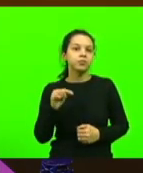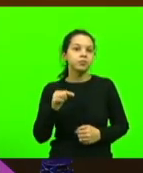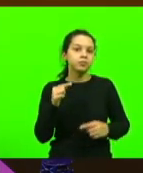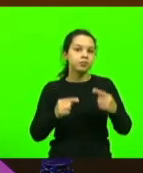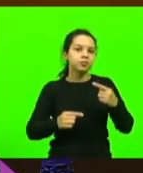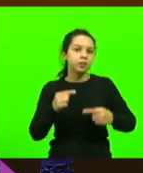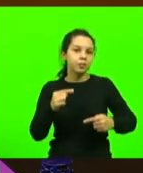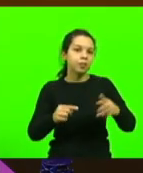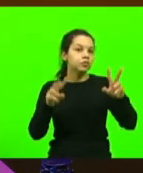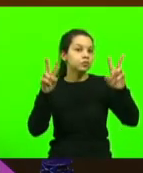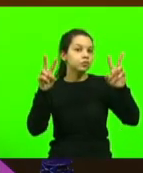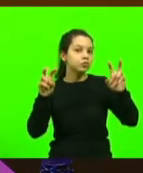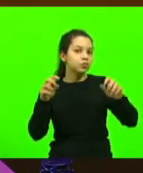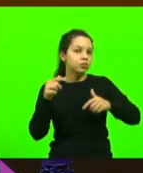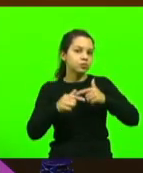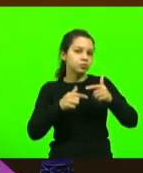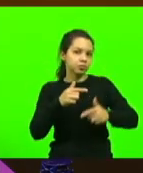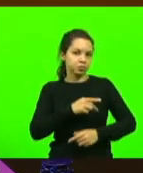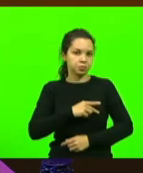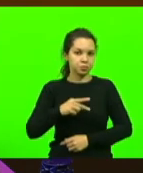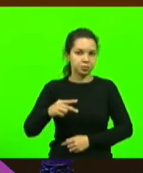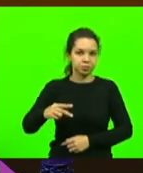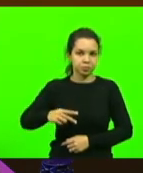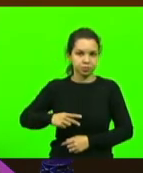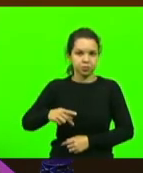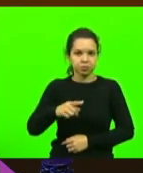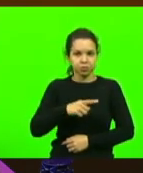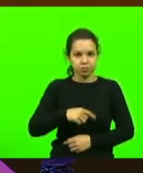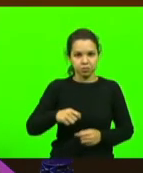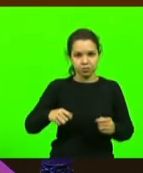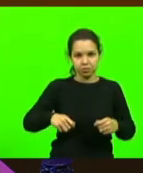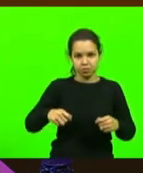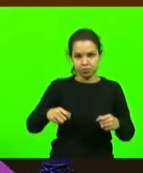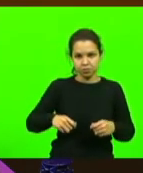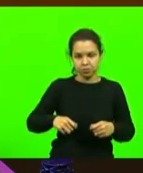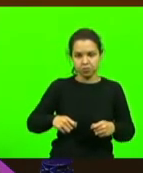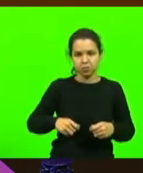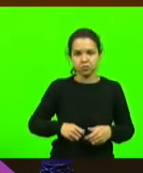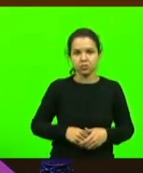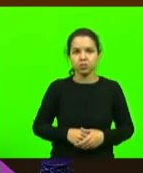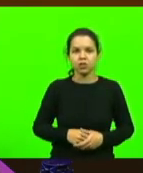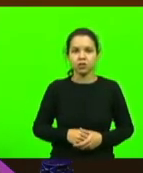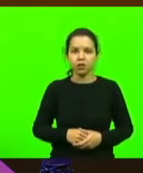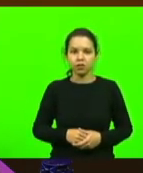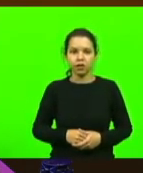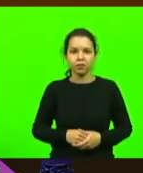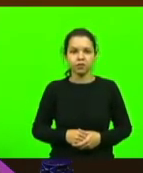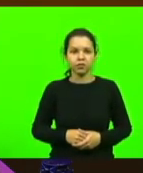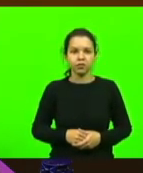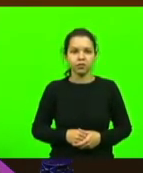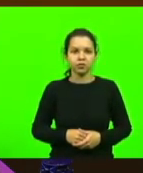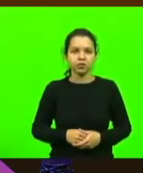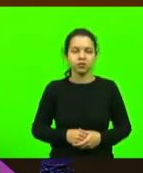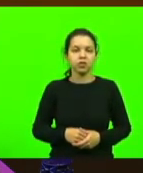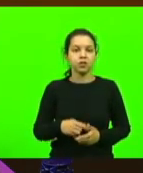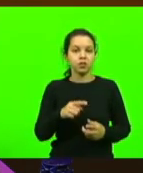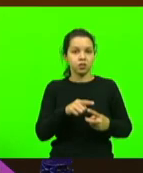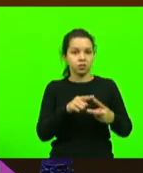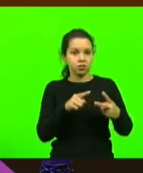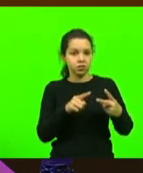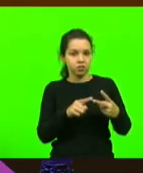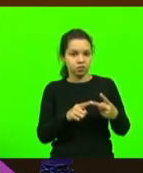sobre o serviço público a gente tem condição de fazer essas duas coisas de